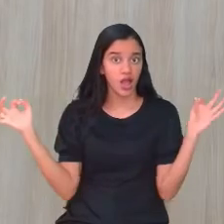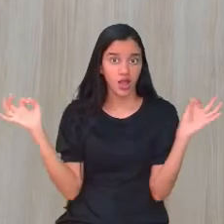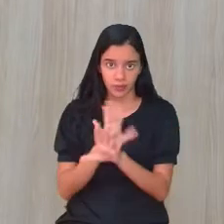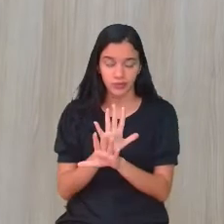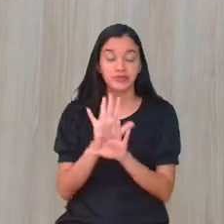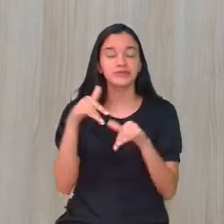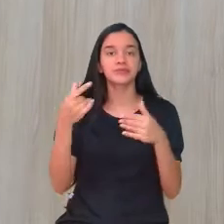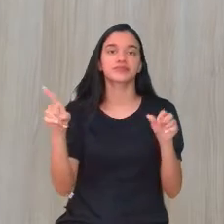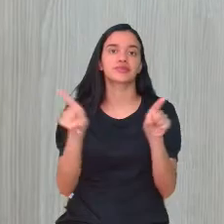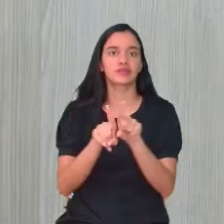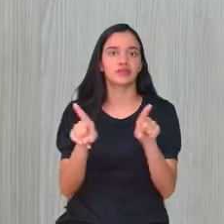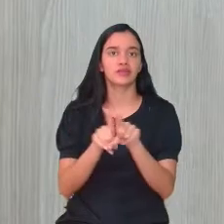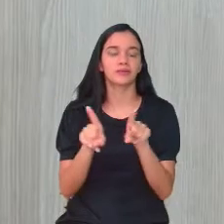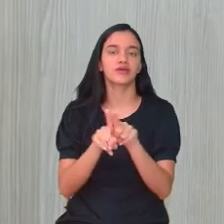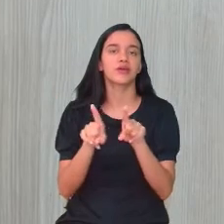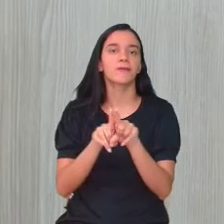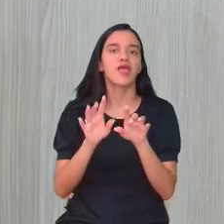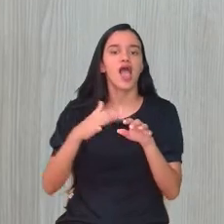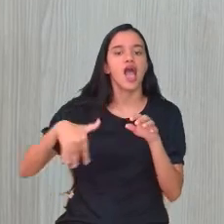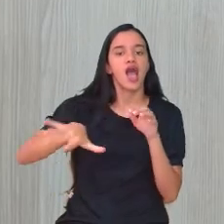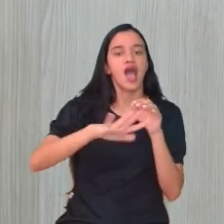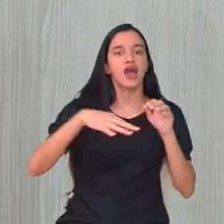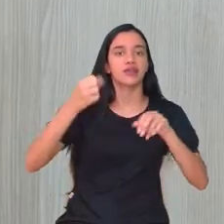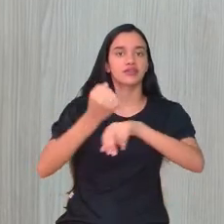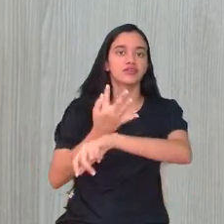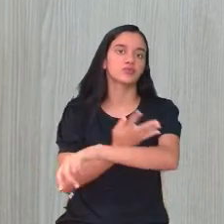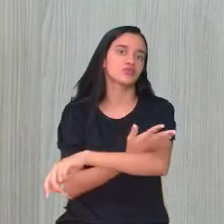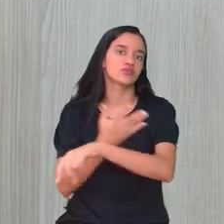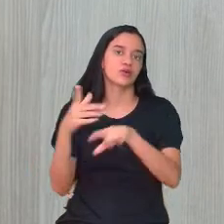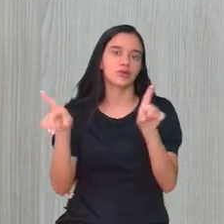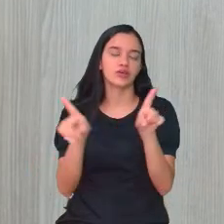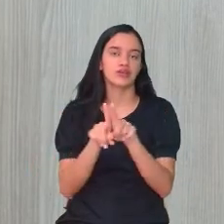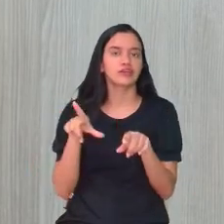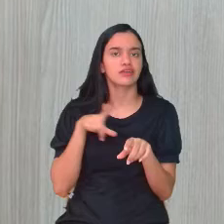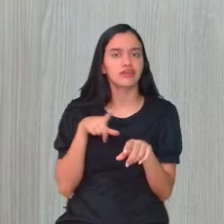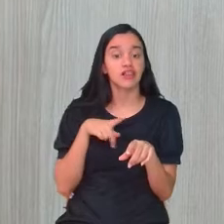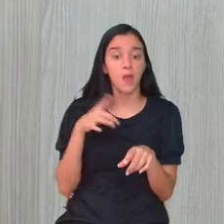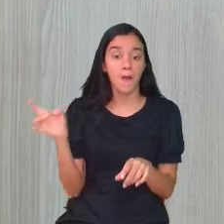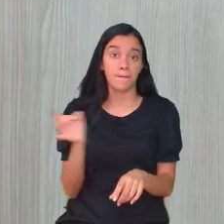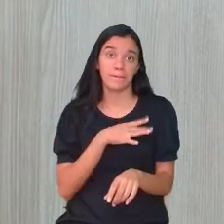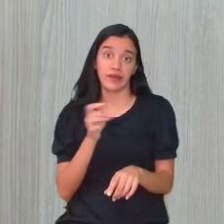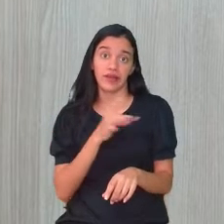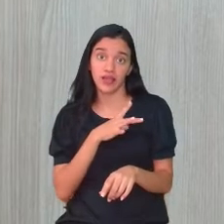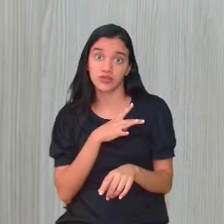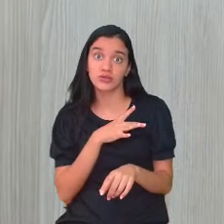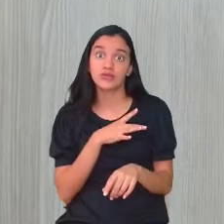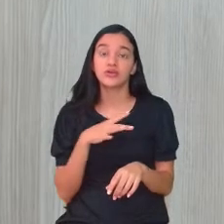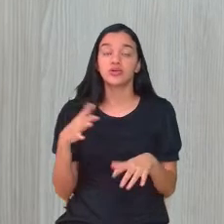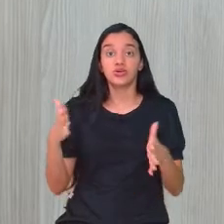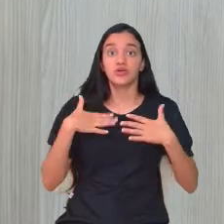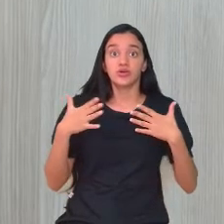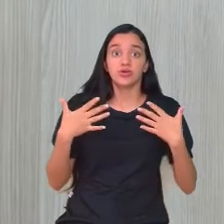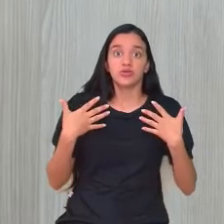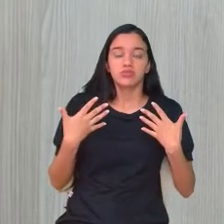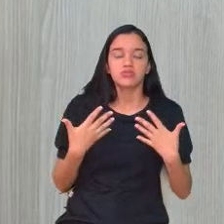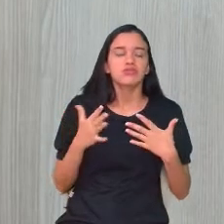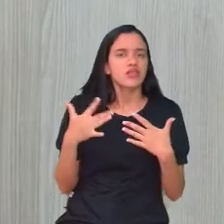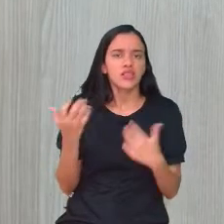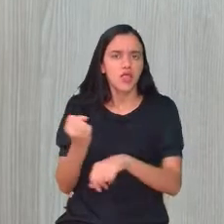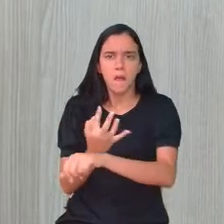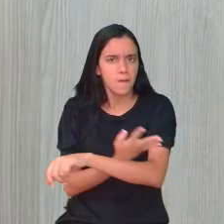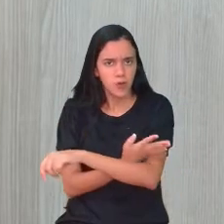do mais, assim, o espaço da emoção que tem talvez seja do medo, do horror, Isso. né? Não é da